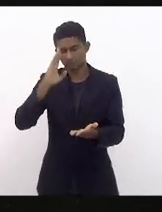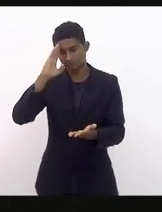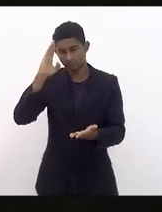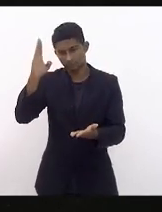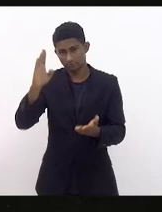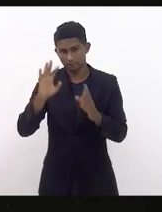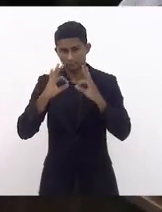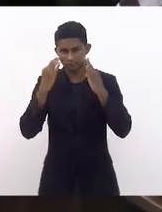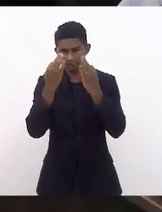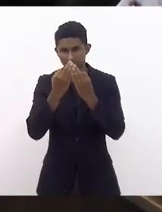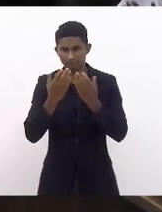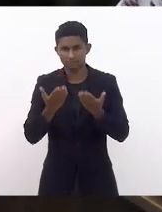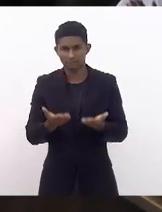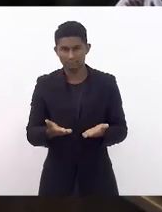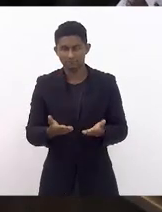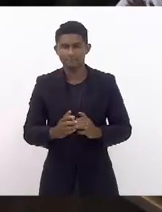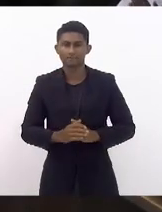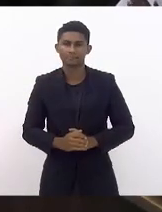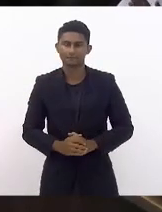da sociedade.